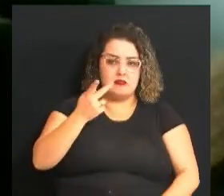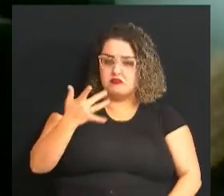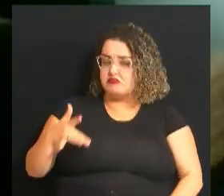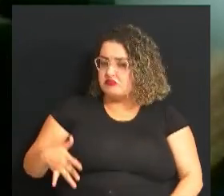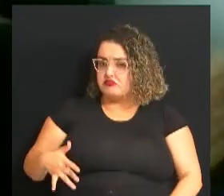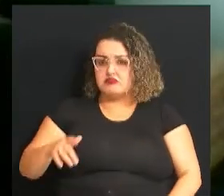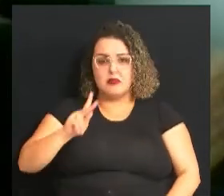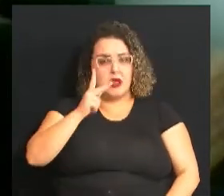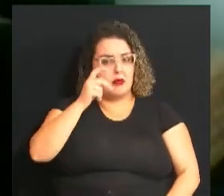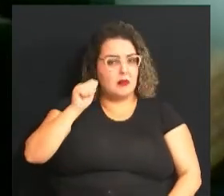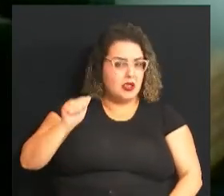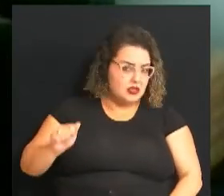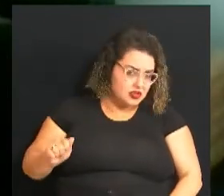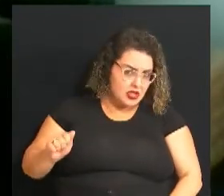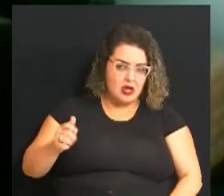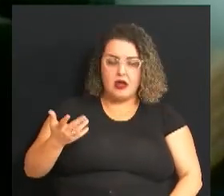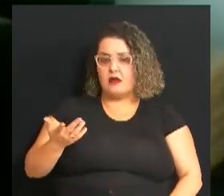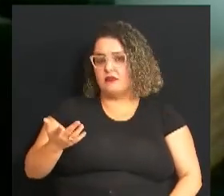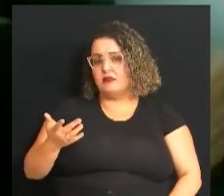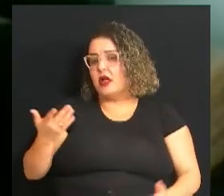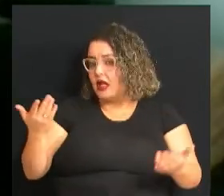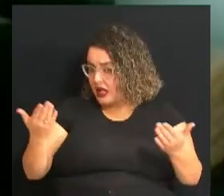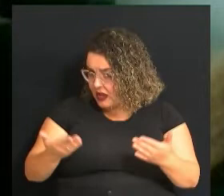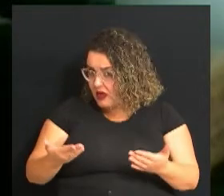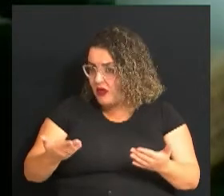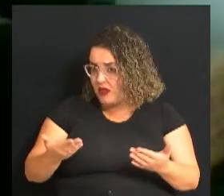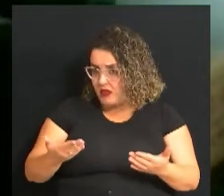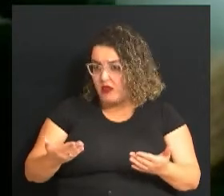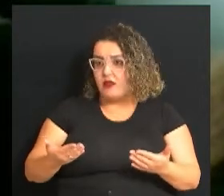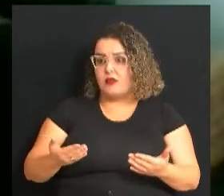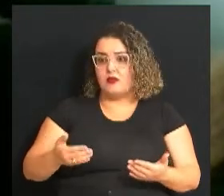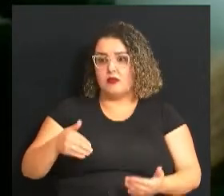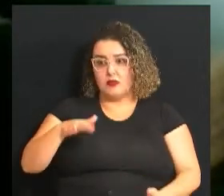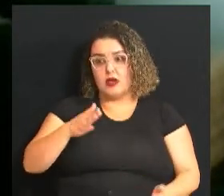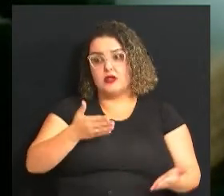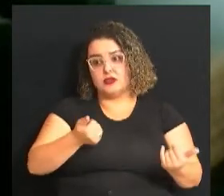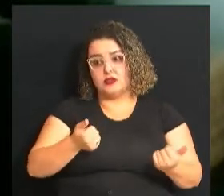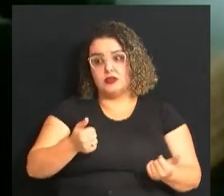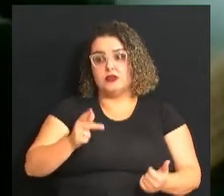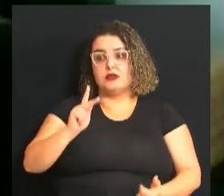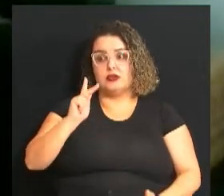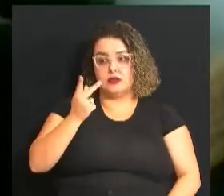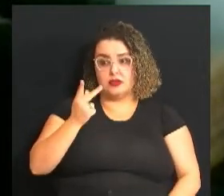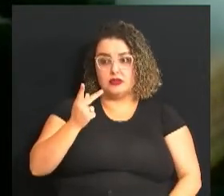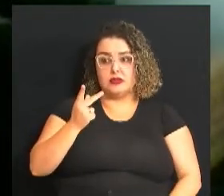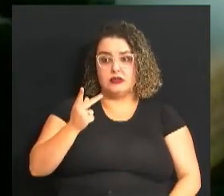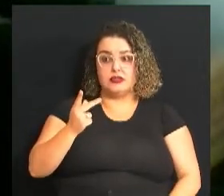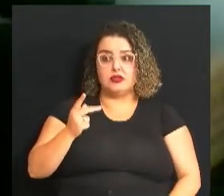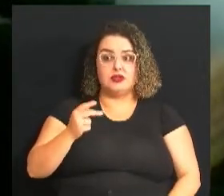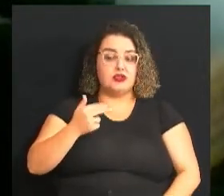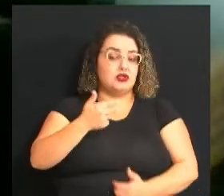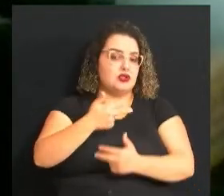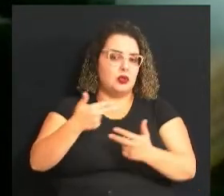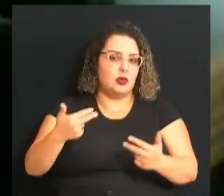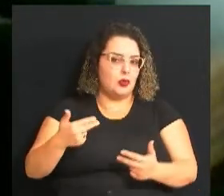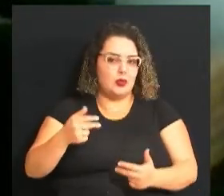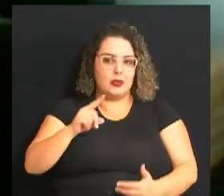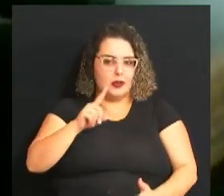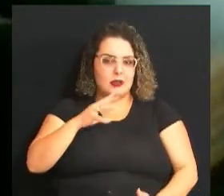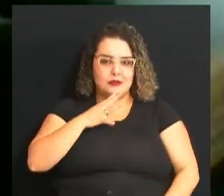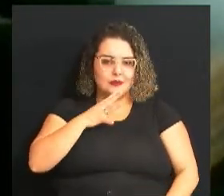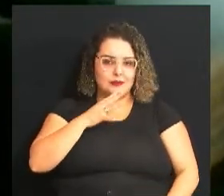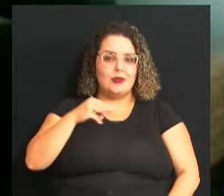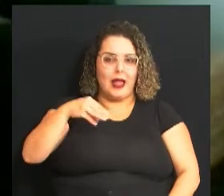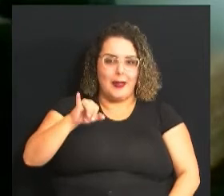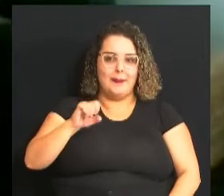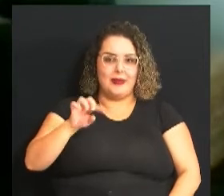A. E agora, ainda mais, né, mais novo, a hepatite de causa desconhecida, que muito provavelmente tem relação com o